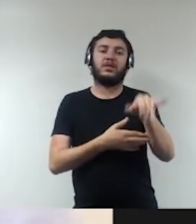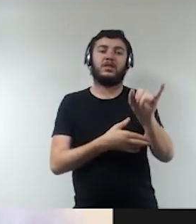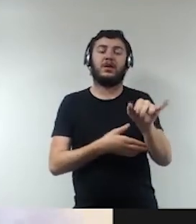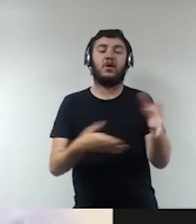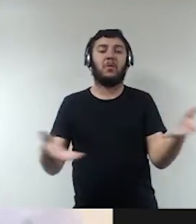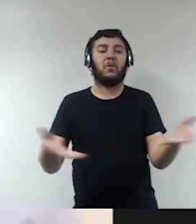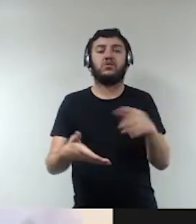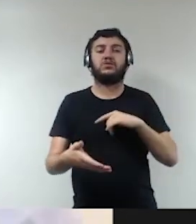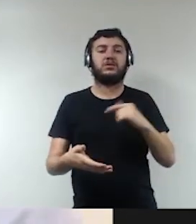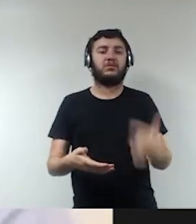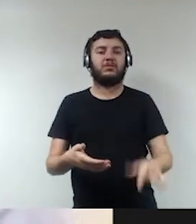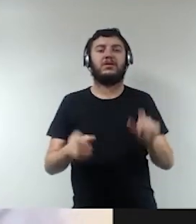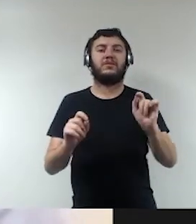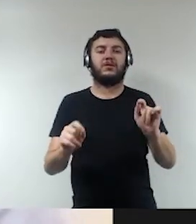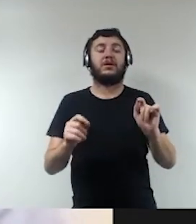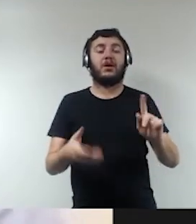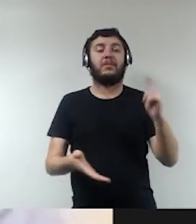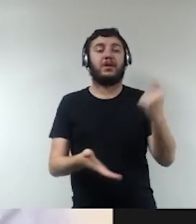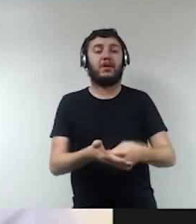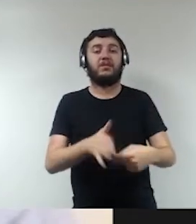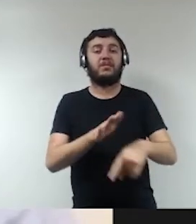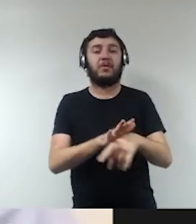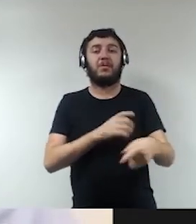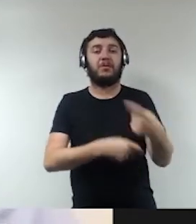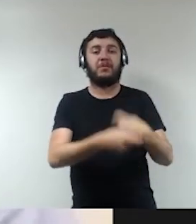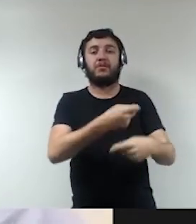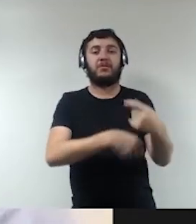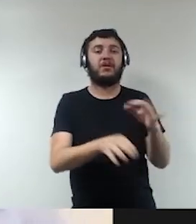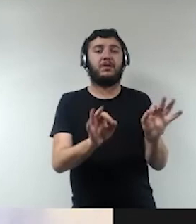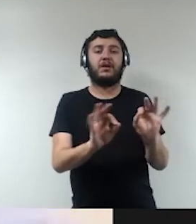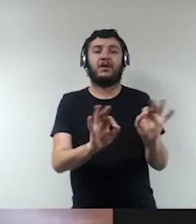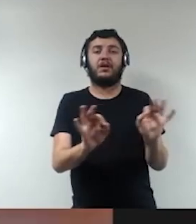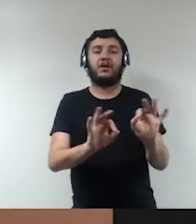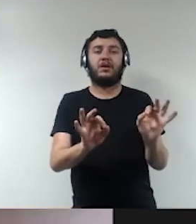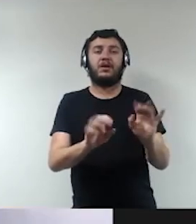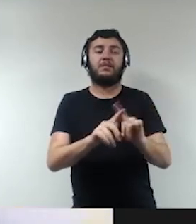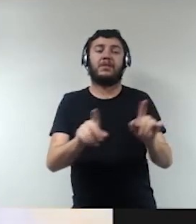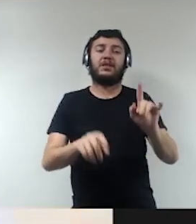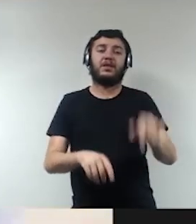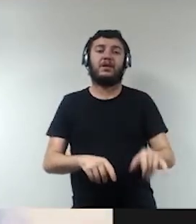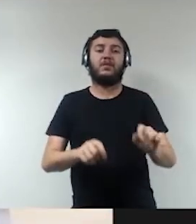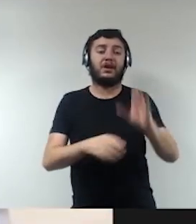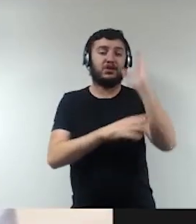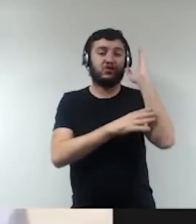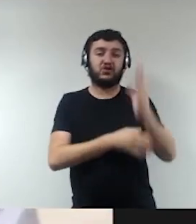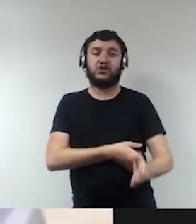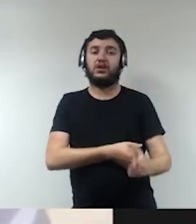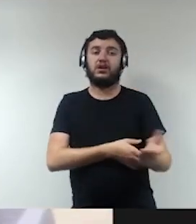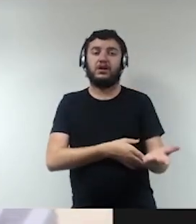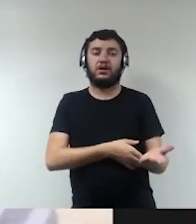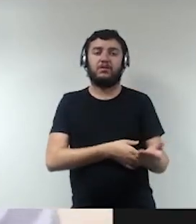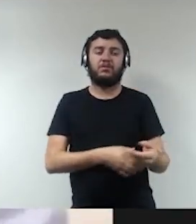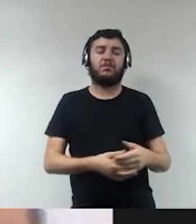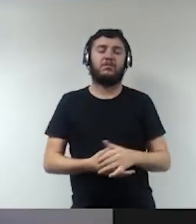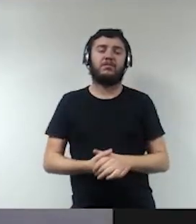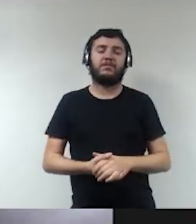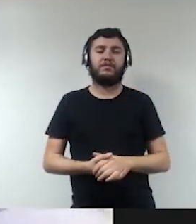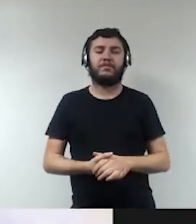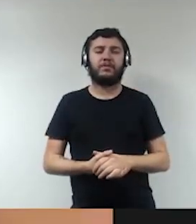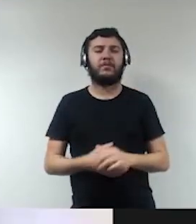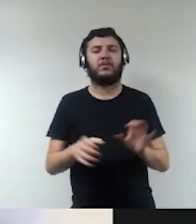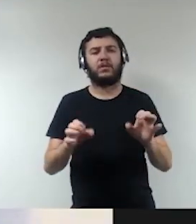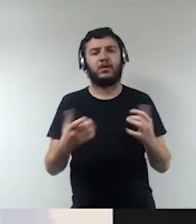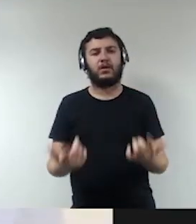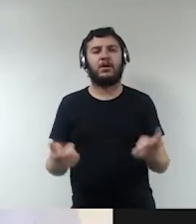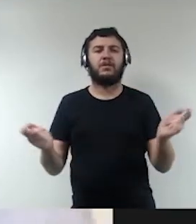temos previsão legal para o dever de negociar. Né? Literal, direta, Rodrigo, ainda que eu possa